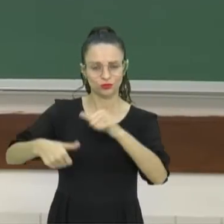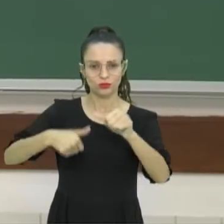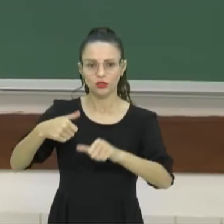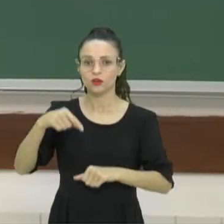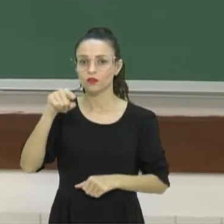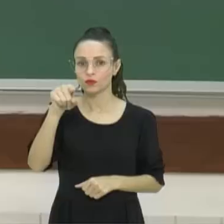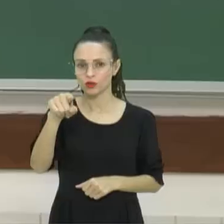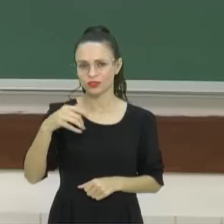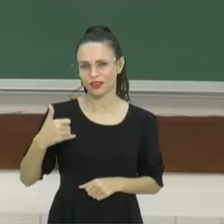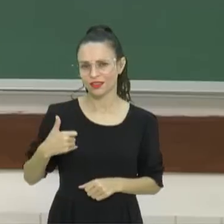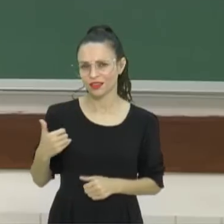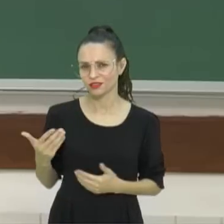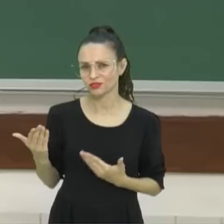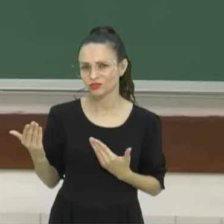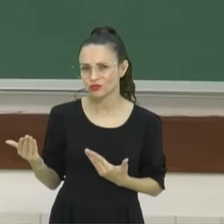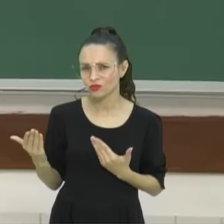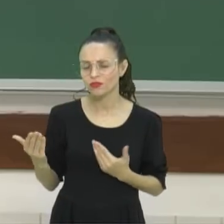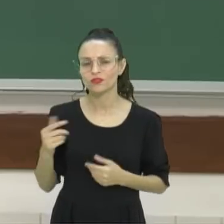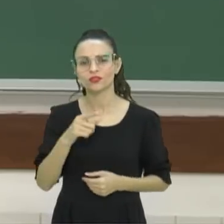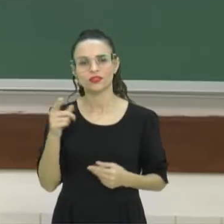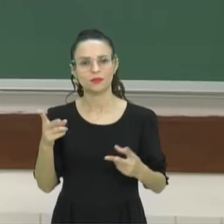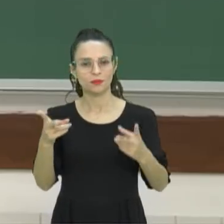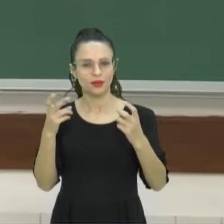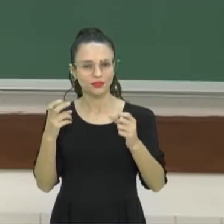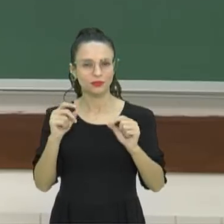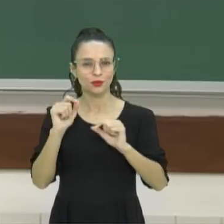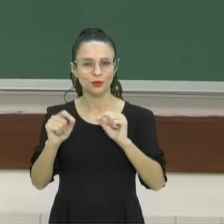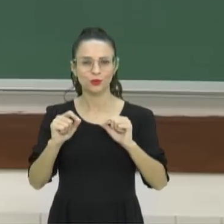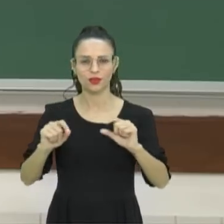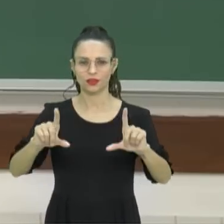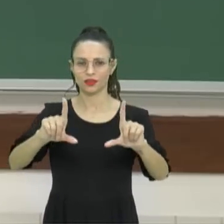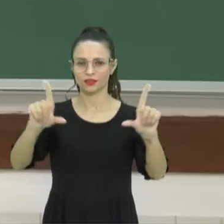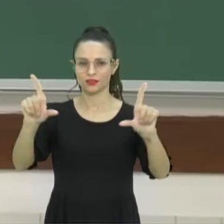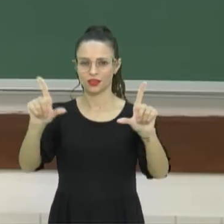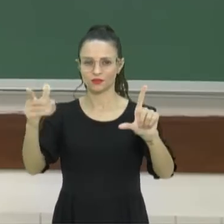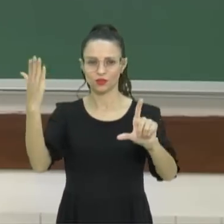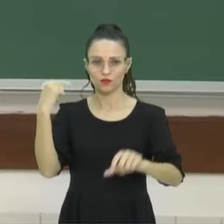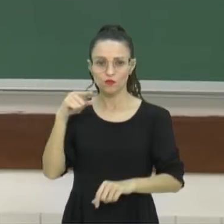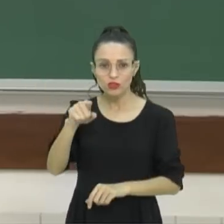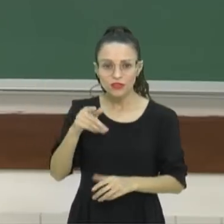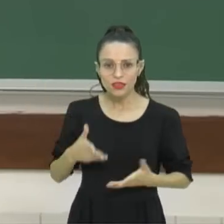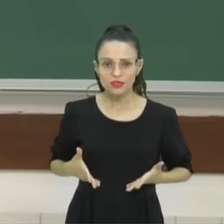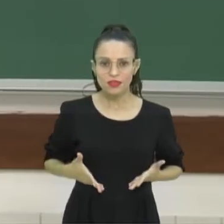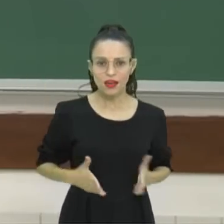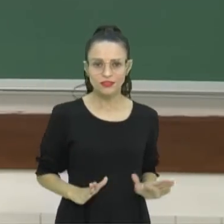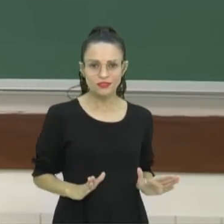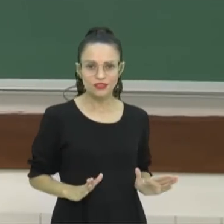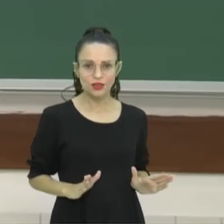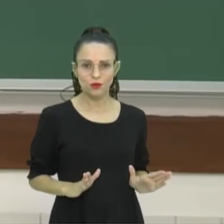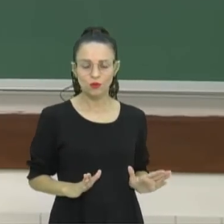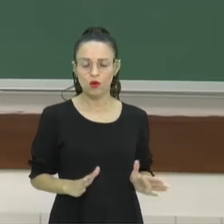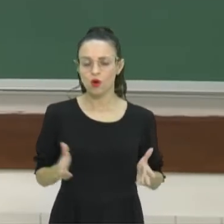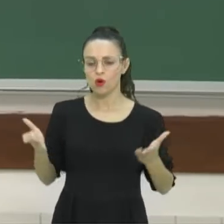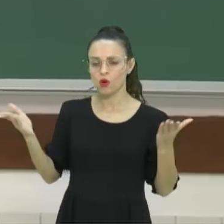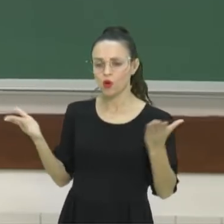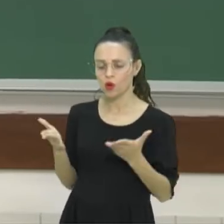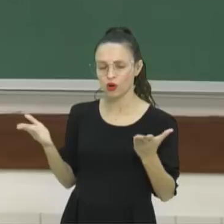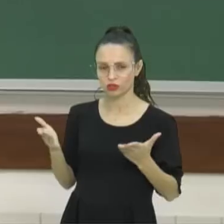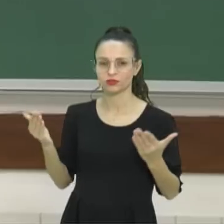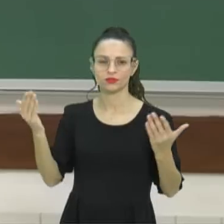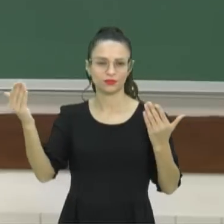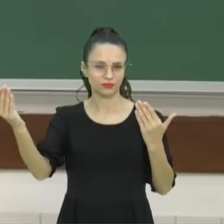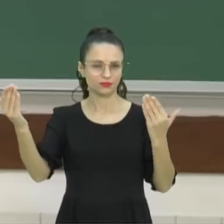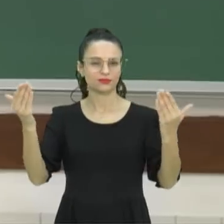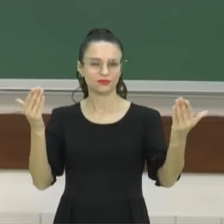tem pouca idade, se perceber como eram as televisões quando você nasceu e como as televisões são hoje, você